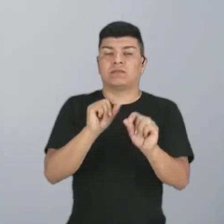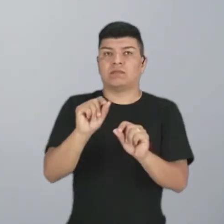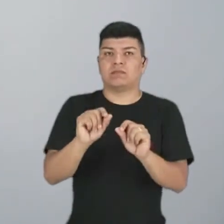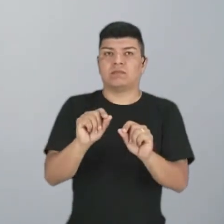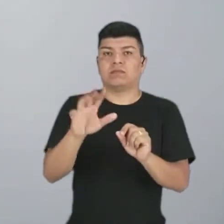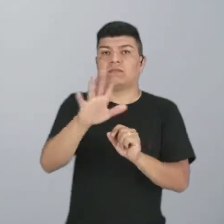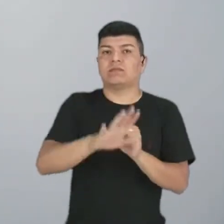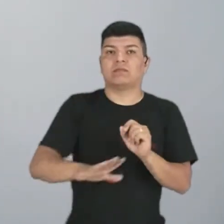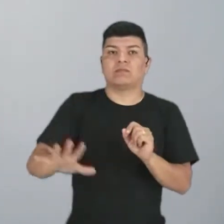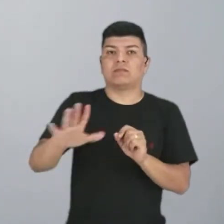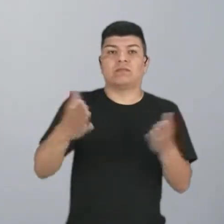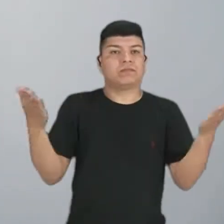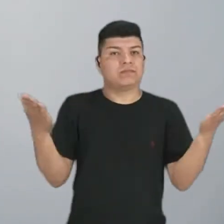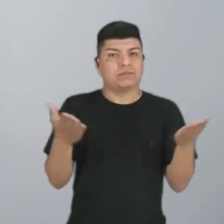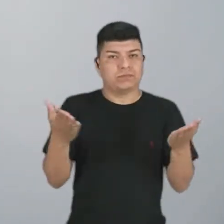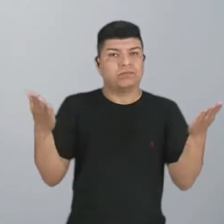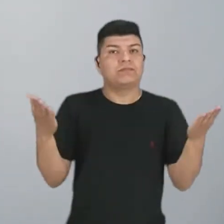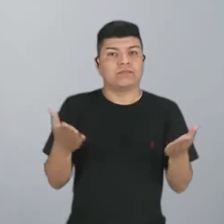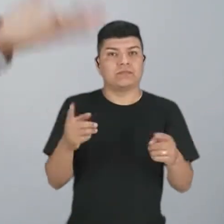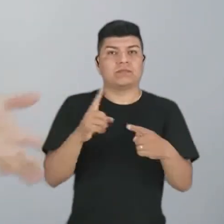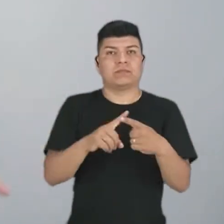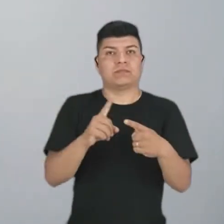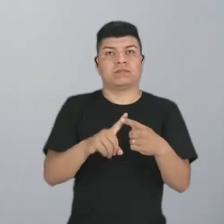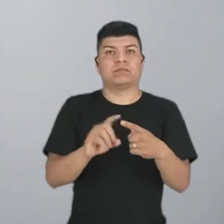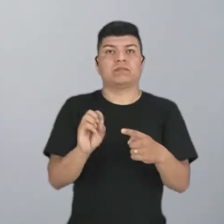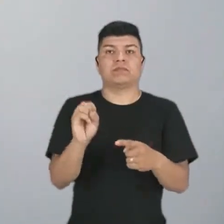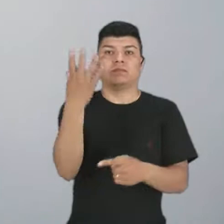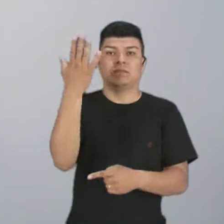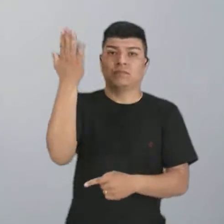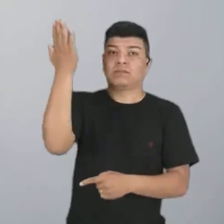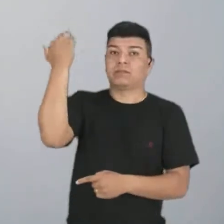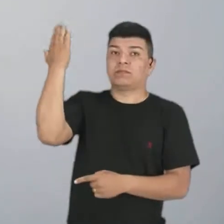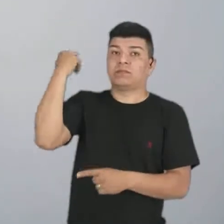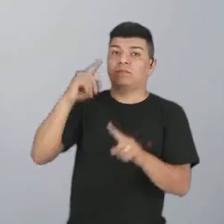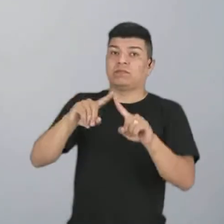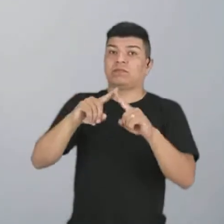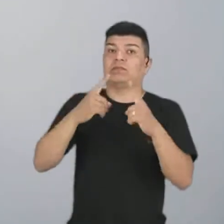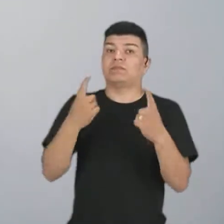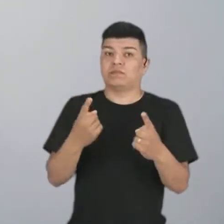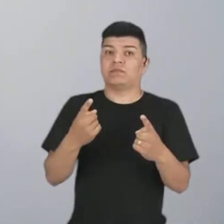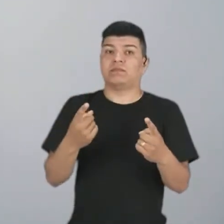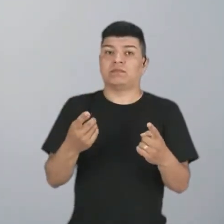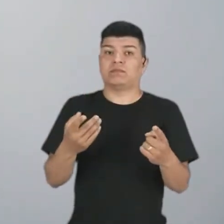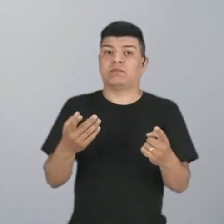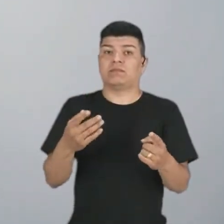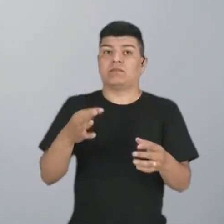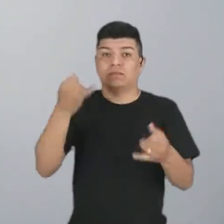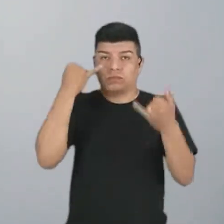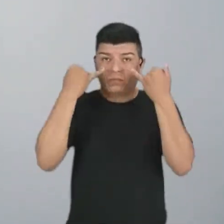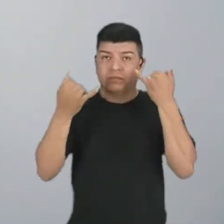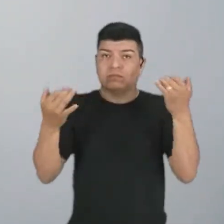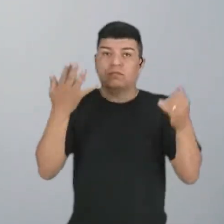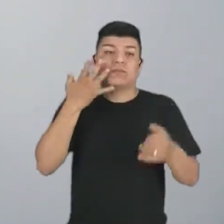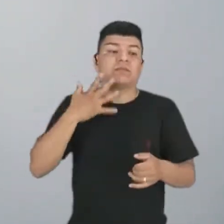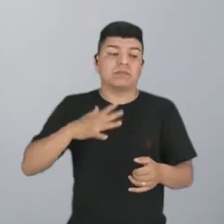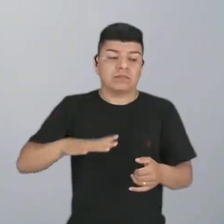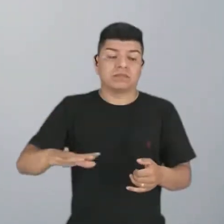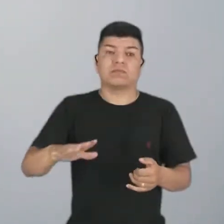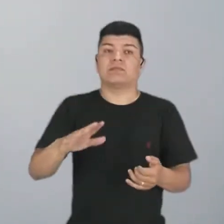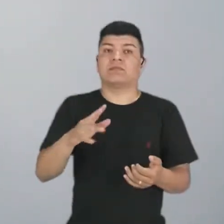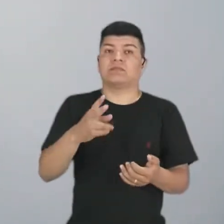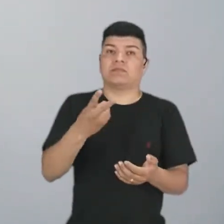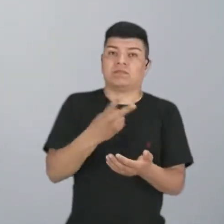fatos geralmente atuais, porque embora tenham acontecido no passado, correntemente a gente está tendo notícias de crianças